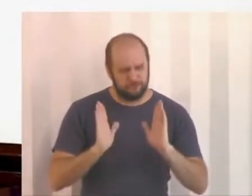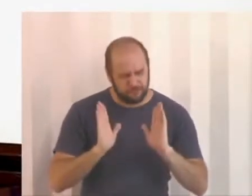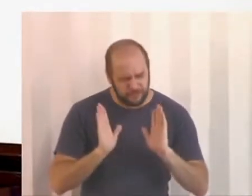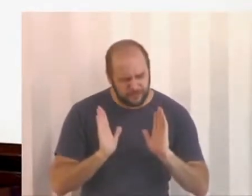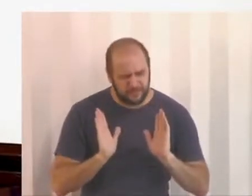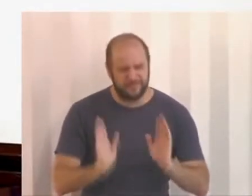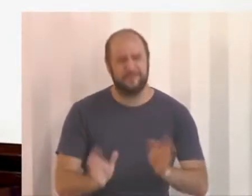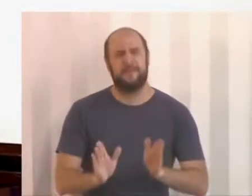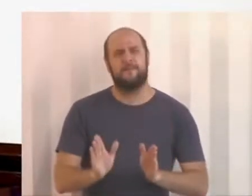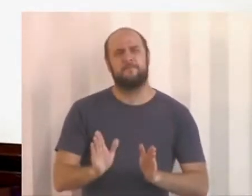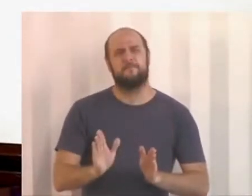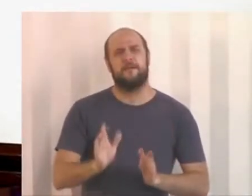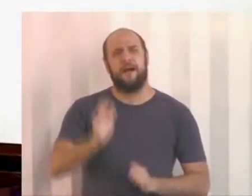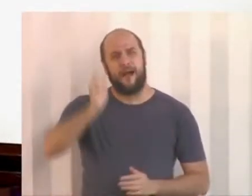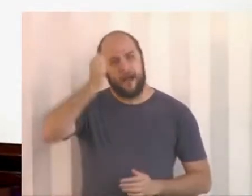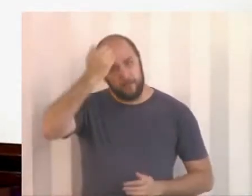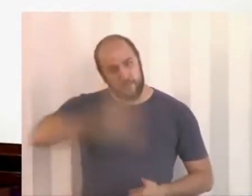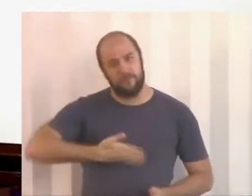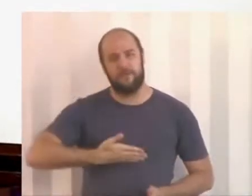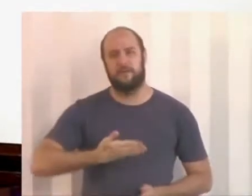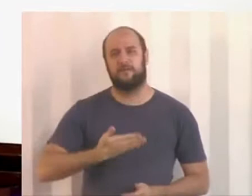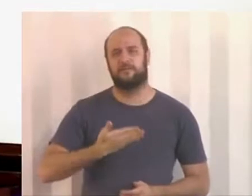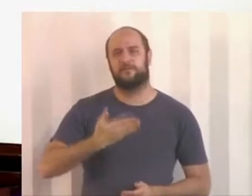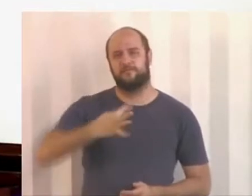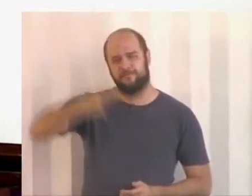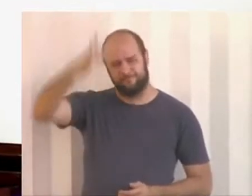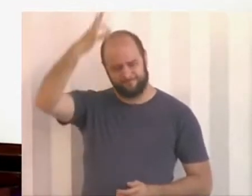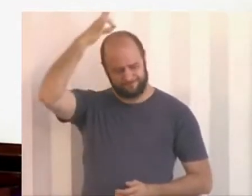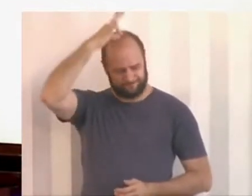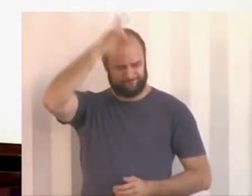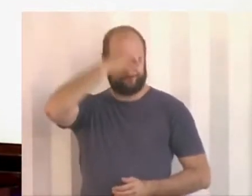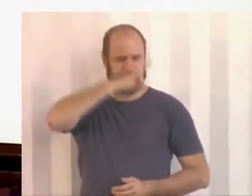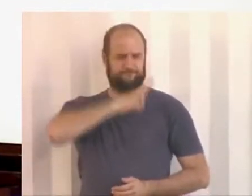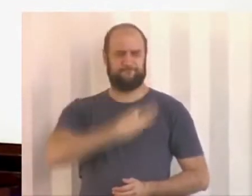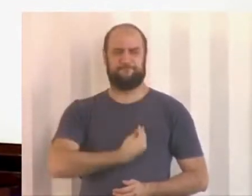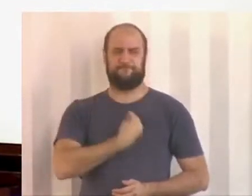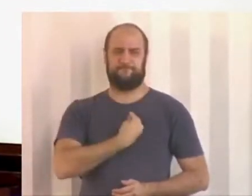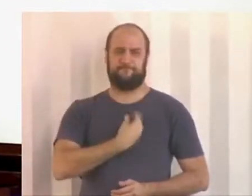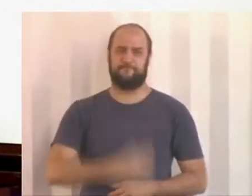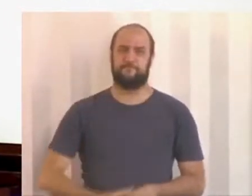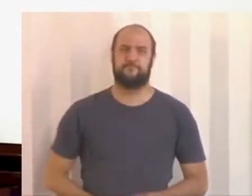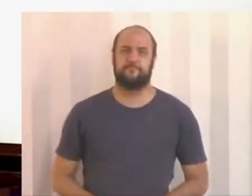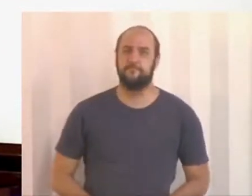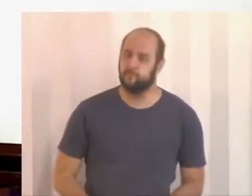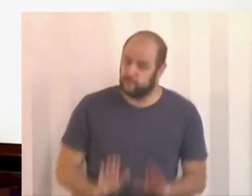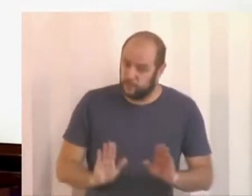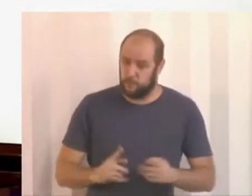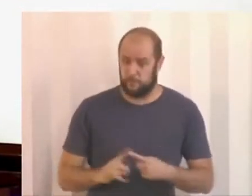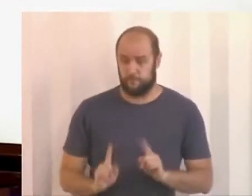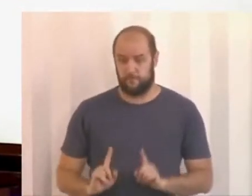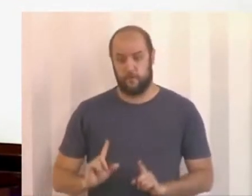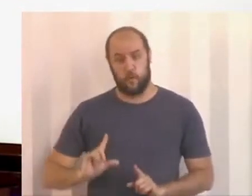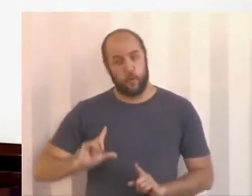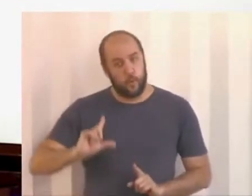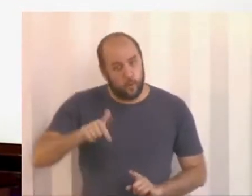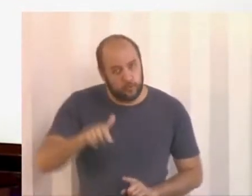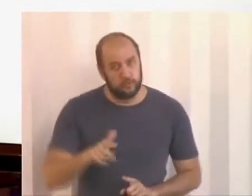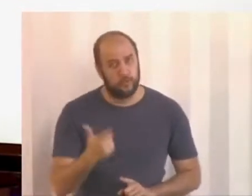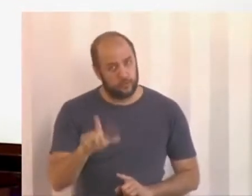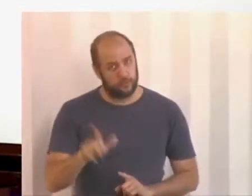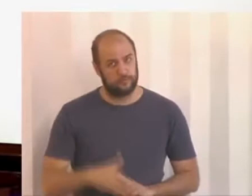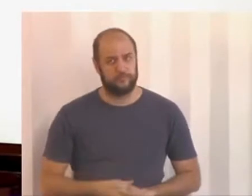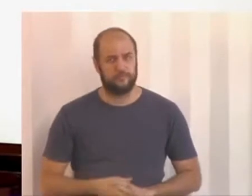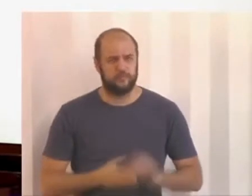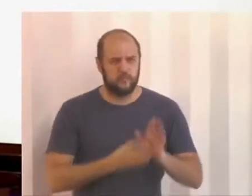a habitação do Espírito Santo em nós. Mas ele fala de um outro pilar, ele fala da consolação de